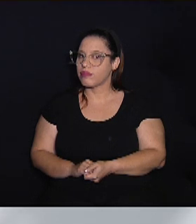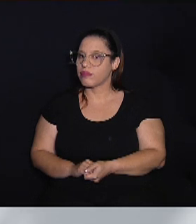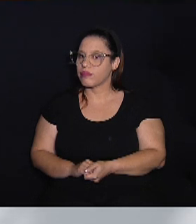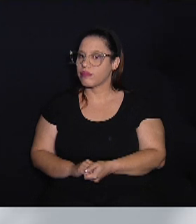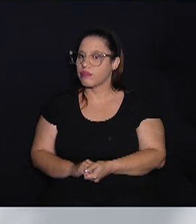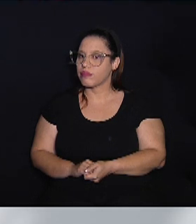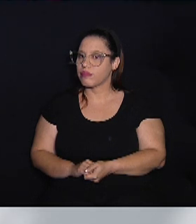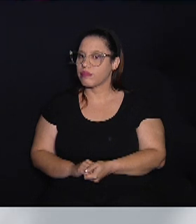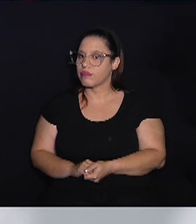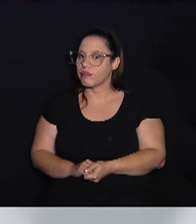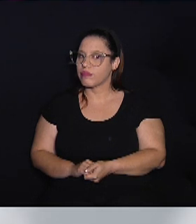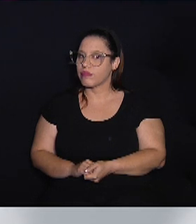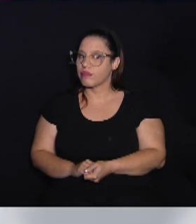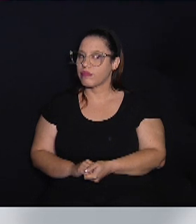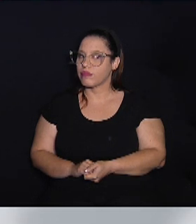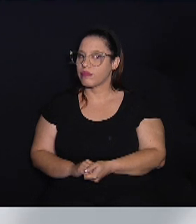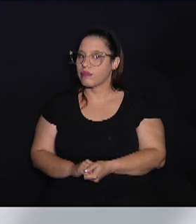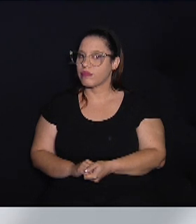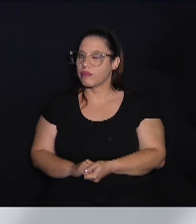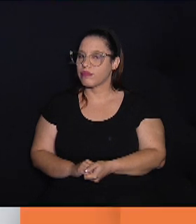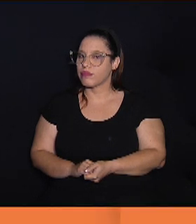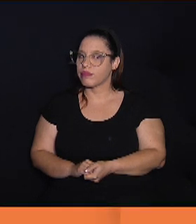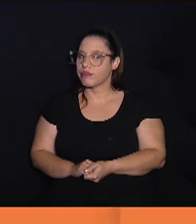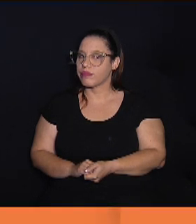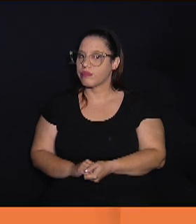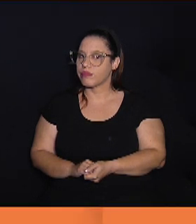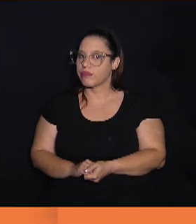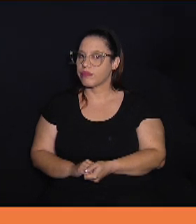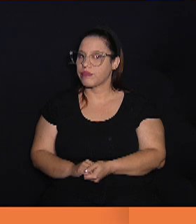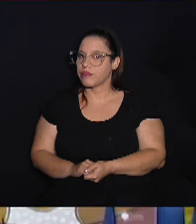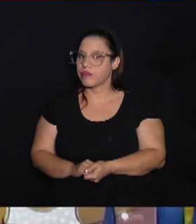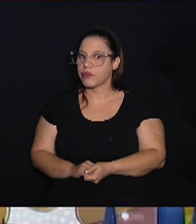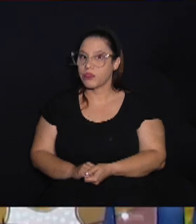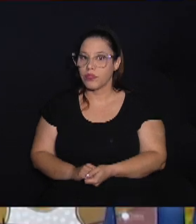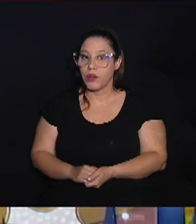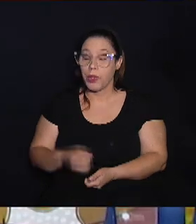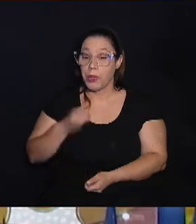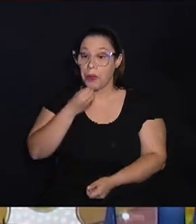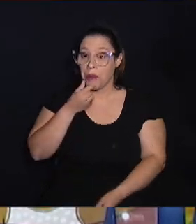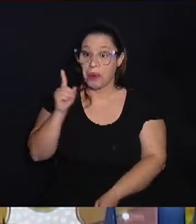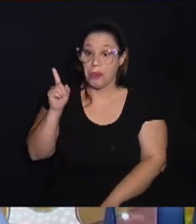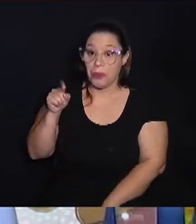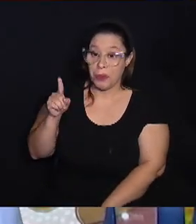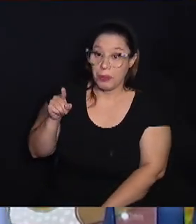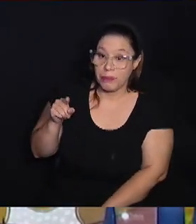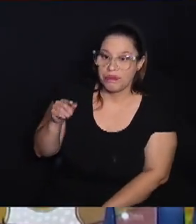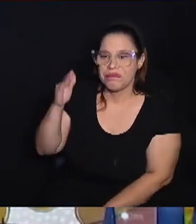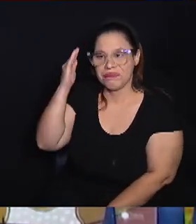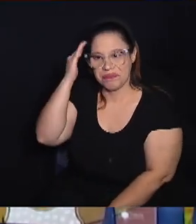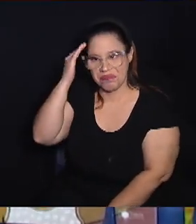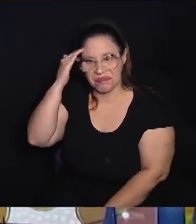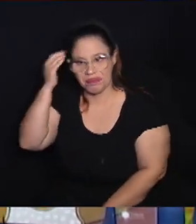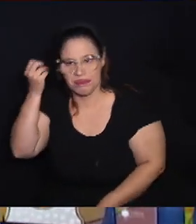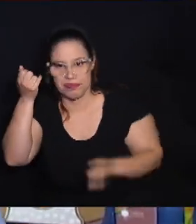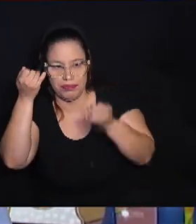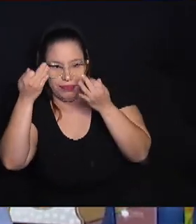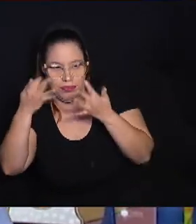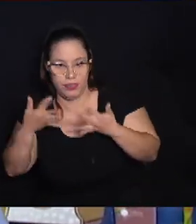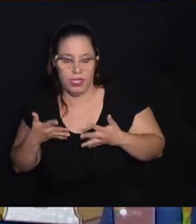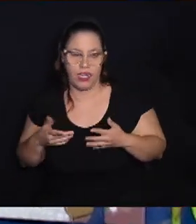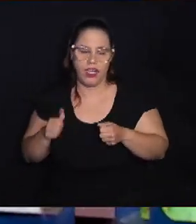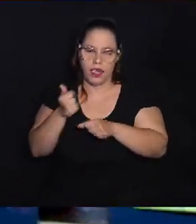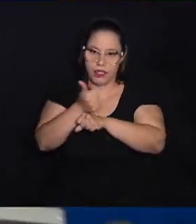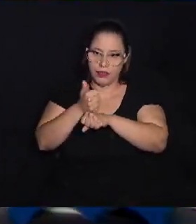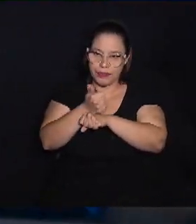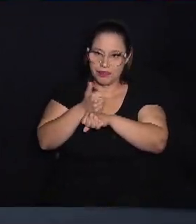dessa forma sua inserção social de maneira mais ampla. Bom, é isso aí, para a gente entender um pouco mais sobre essa profissão, estou aqui com